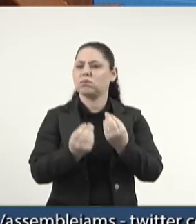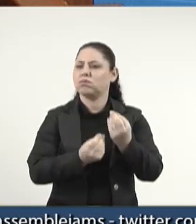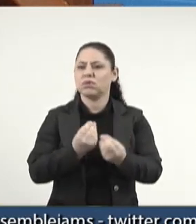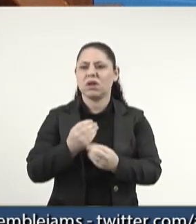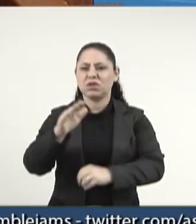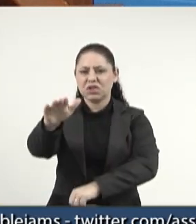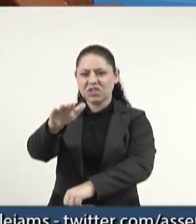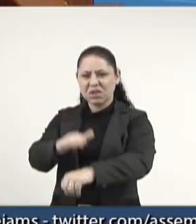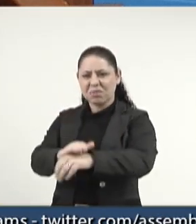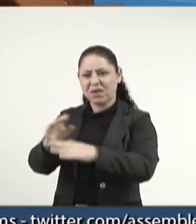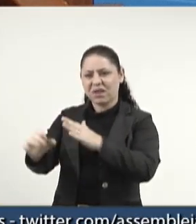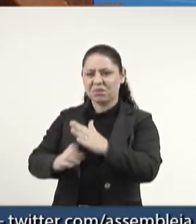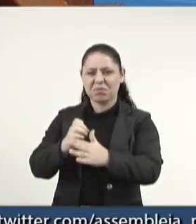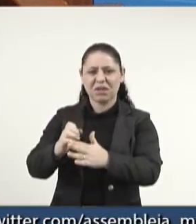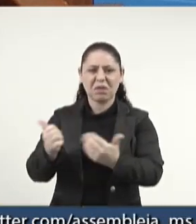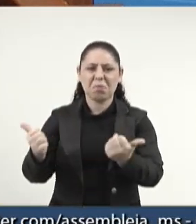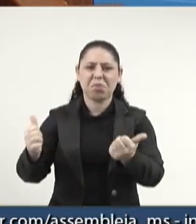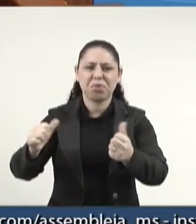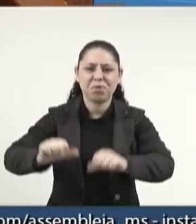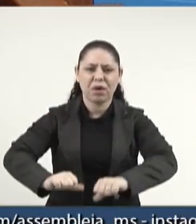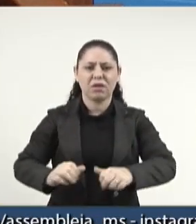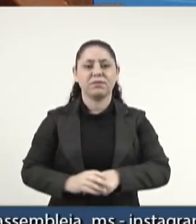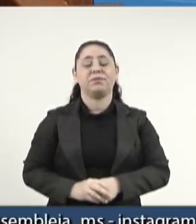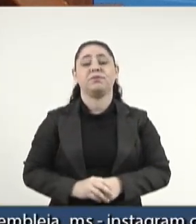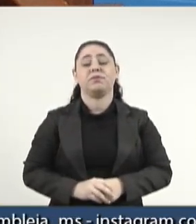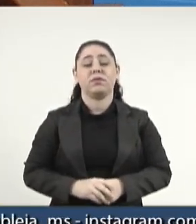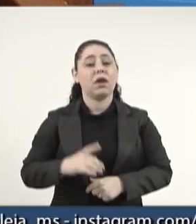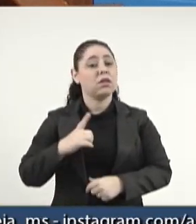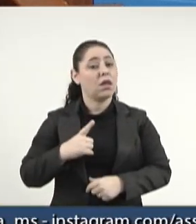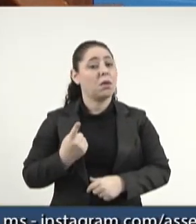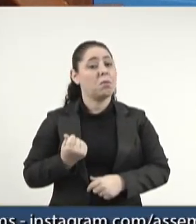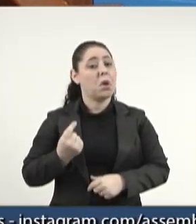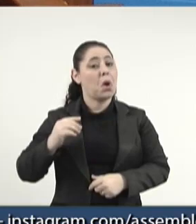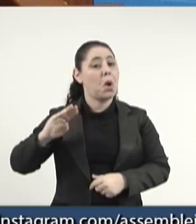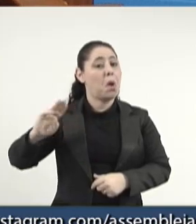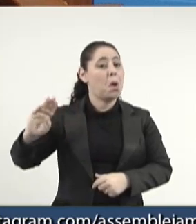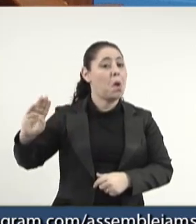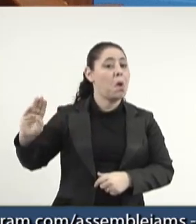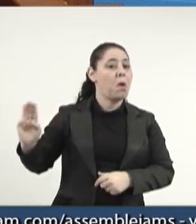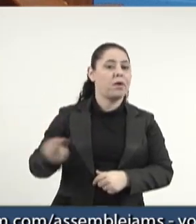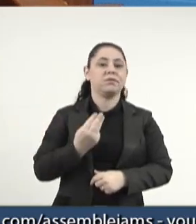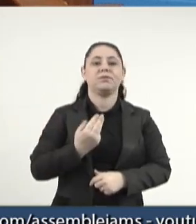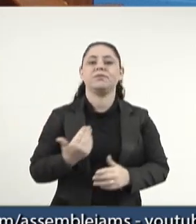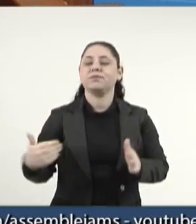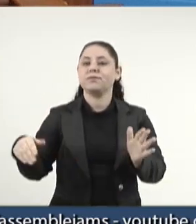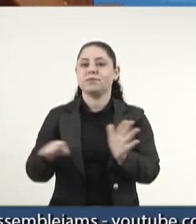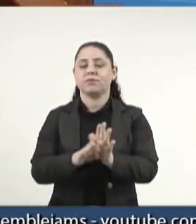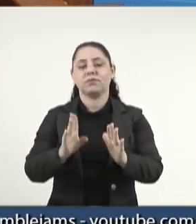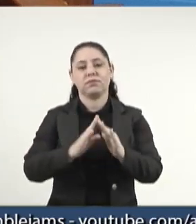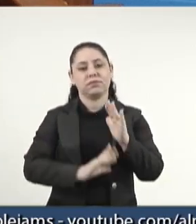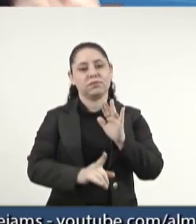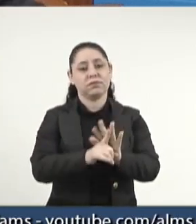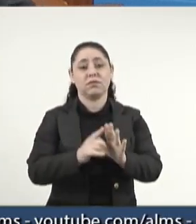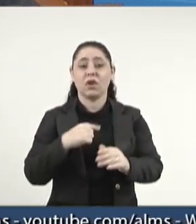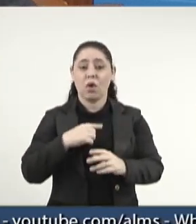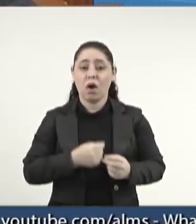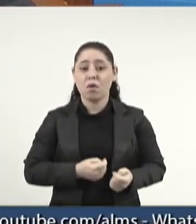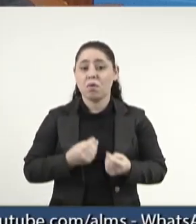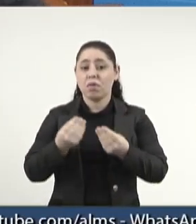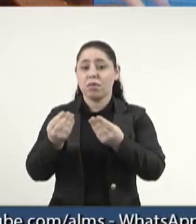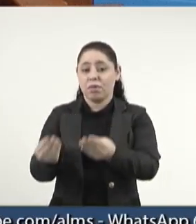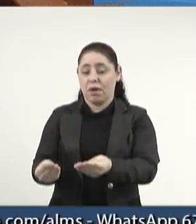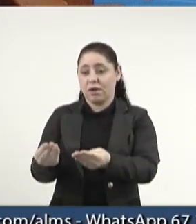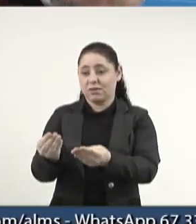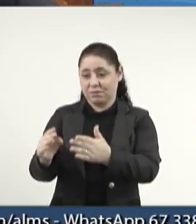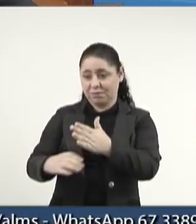pode ser beneficiária de um contrato bilionário e chegar a essa casa e nós darmos a